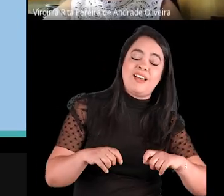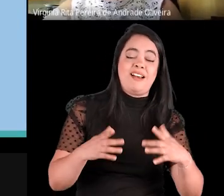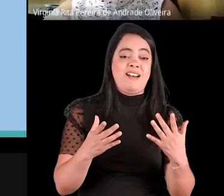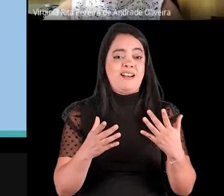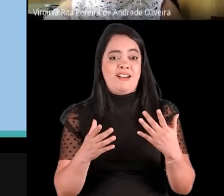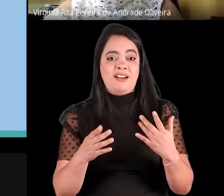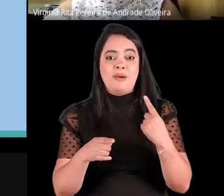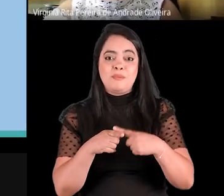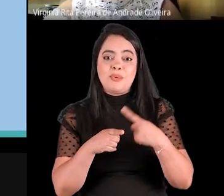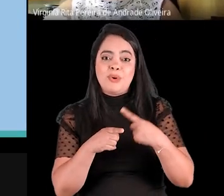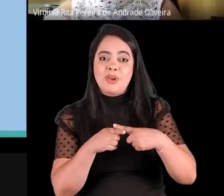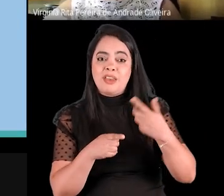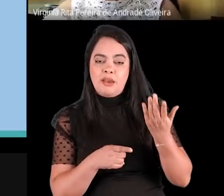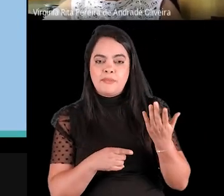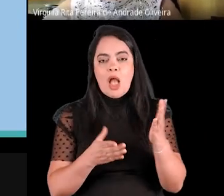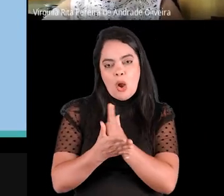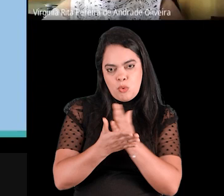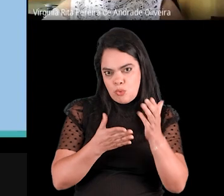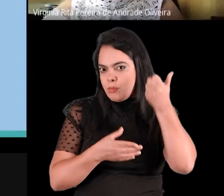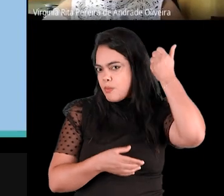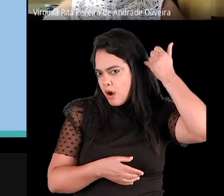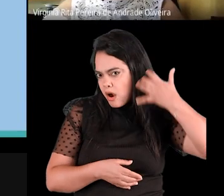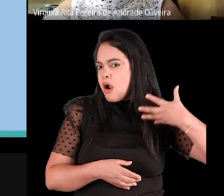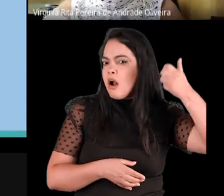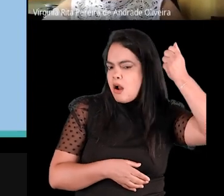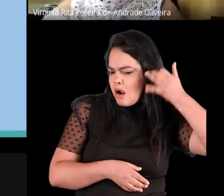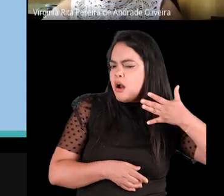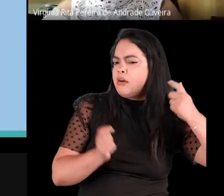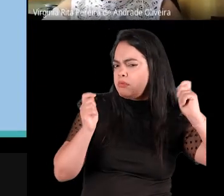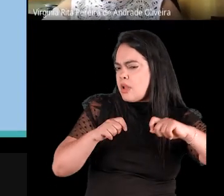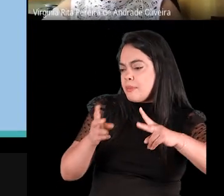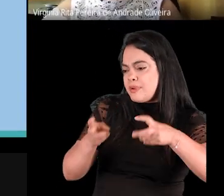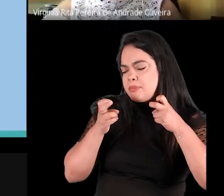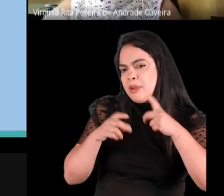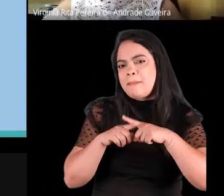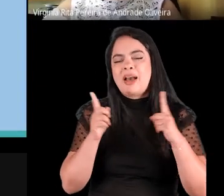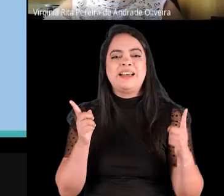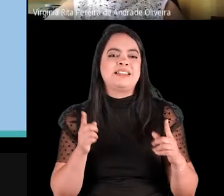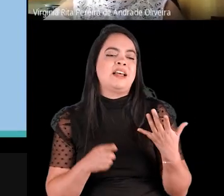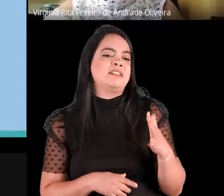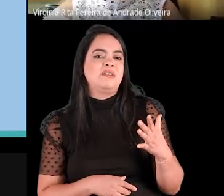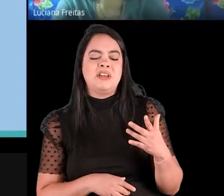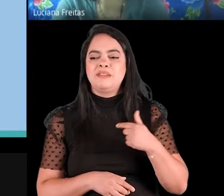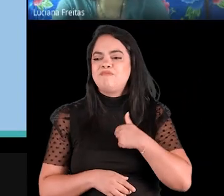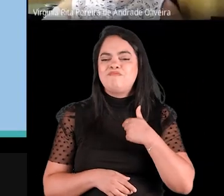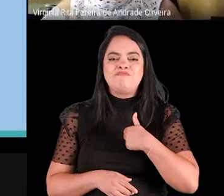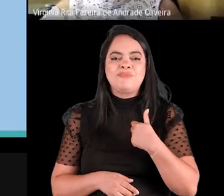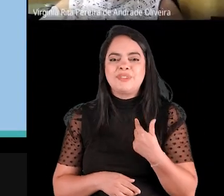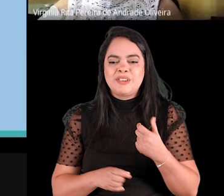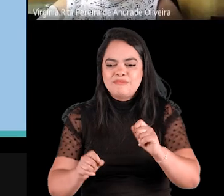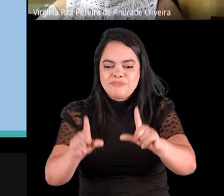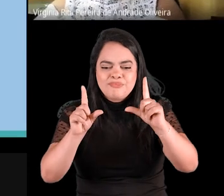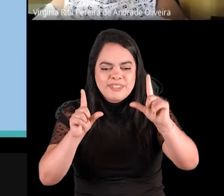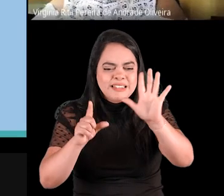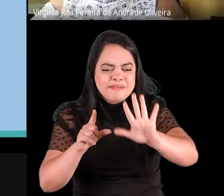a audiodescrição vai ajudar. Mas eu não consigo checar lá na imagem também se está de acordo,